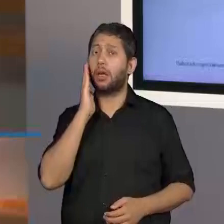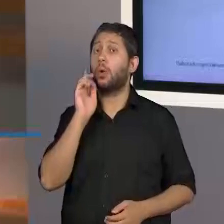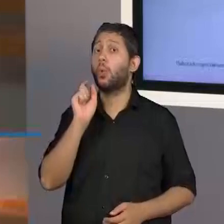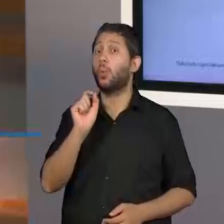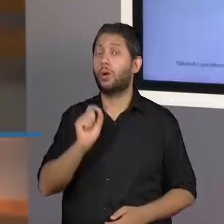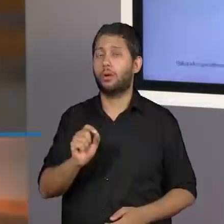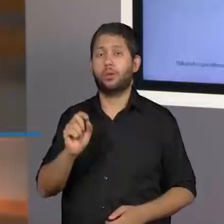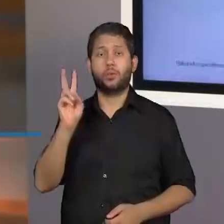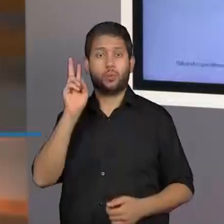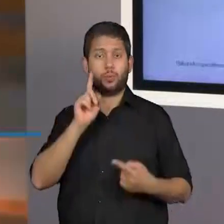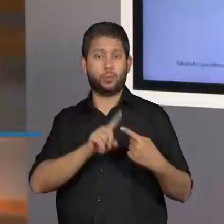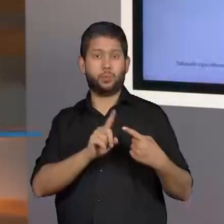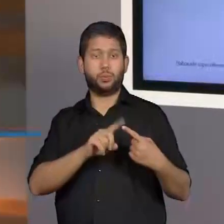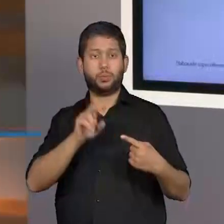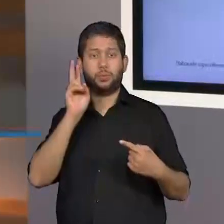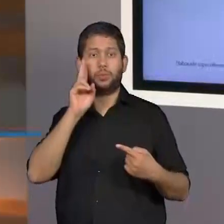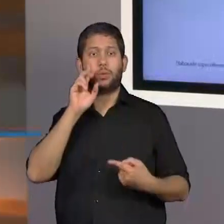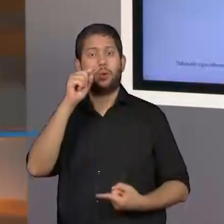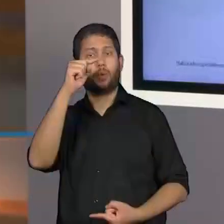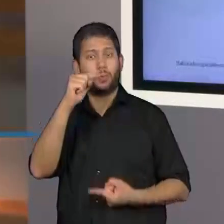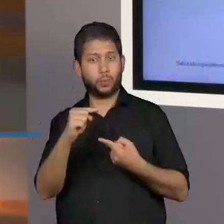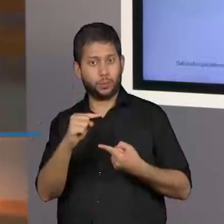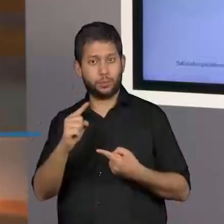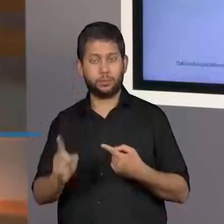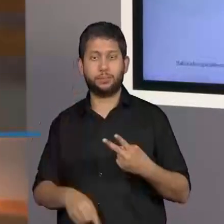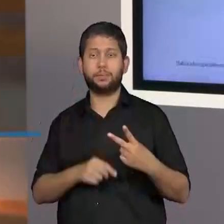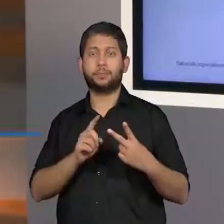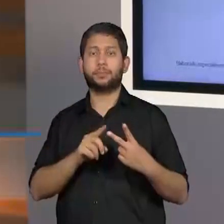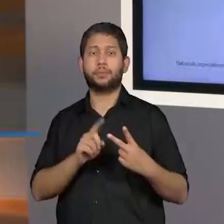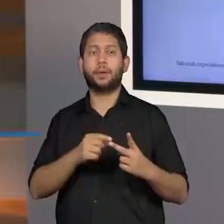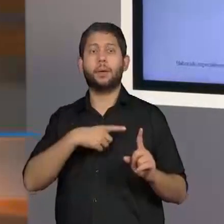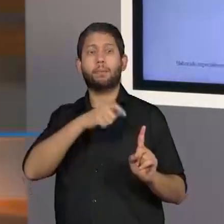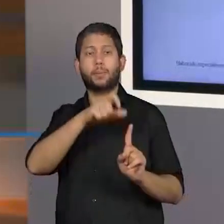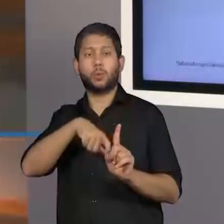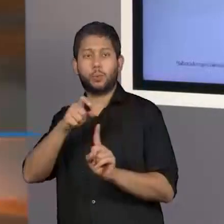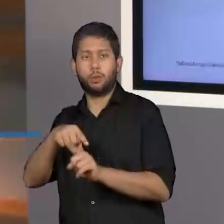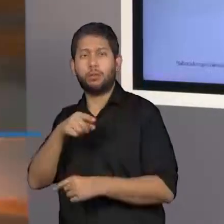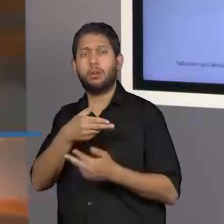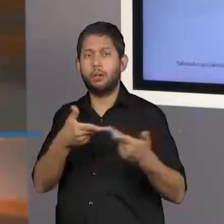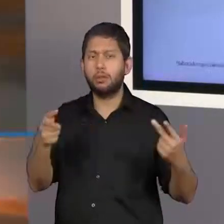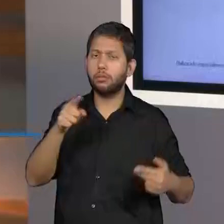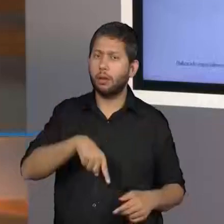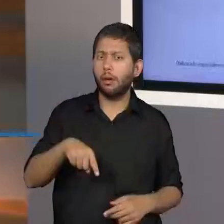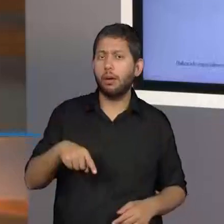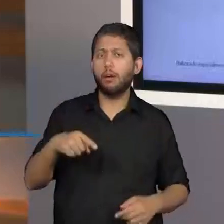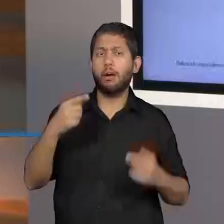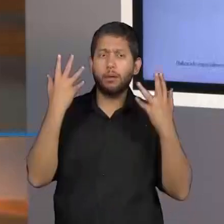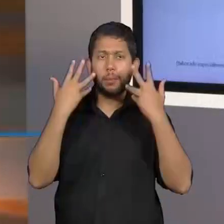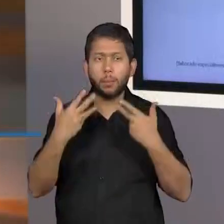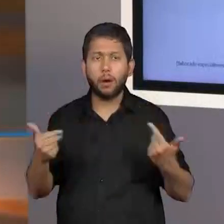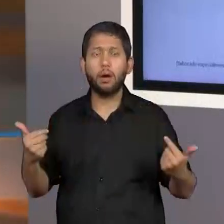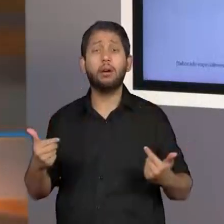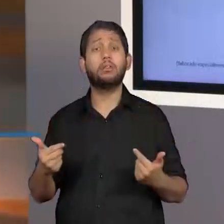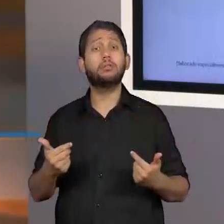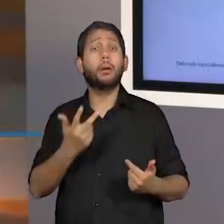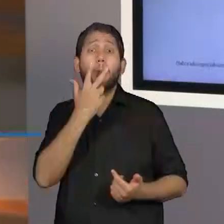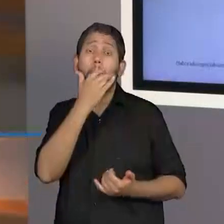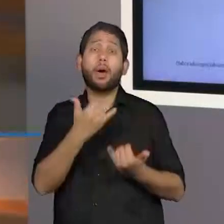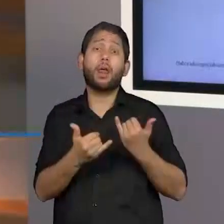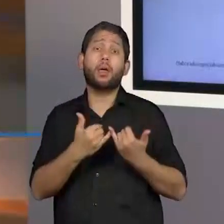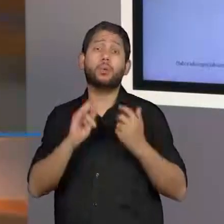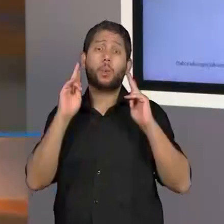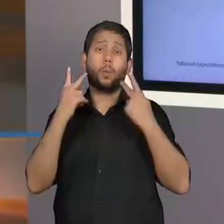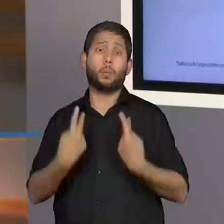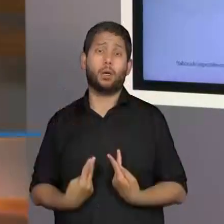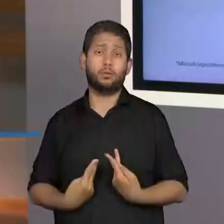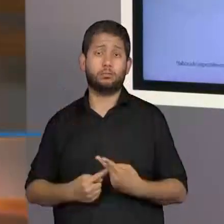uma história curta, onde tem personagens que são animais, e esses personagens têm características humanas. O